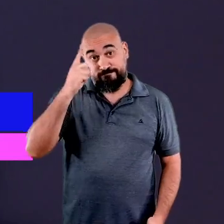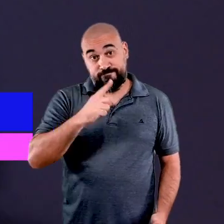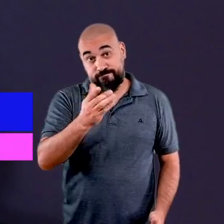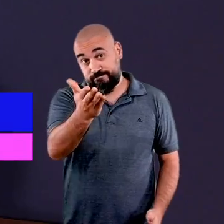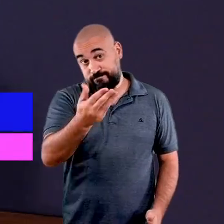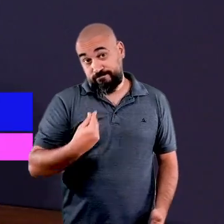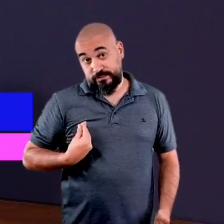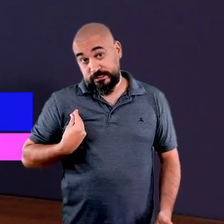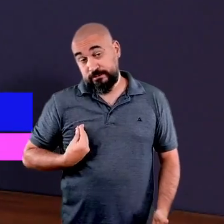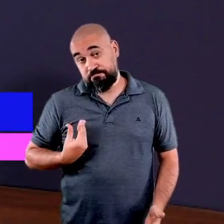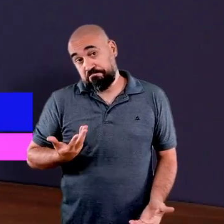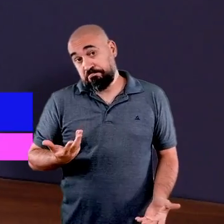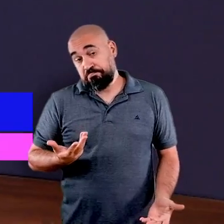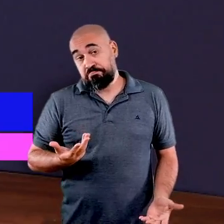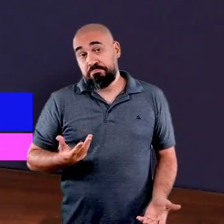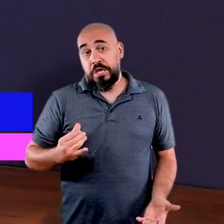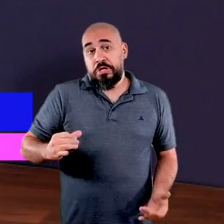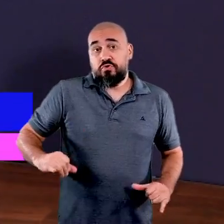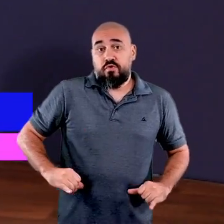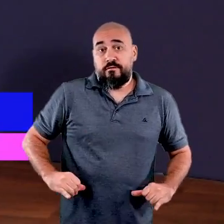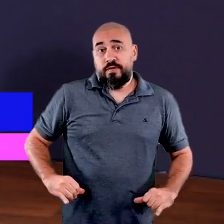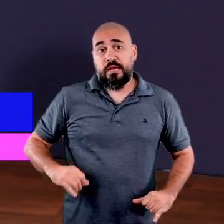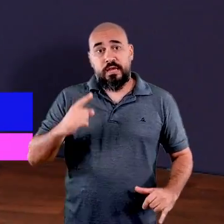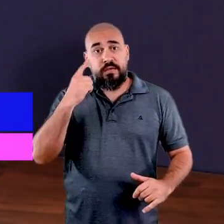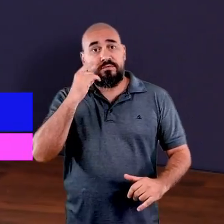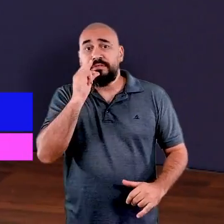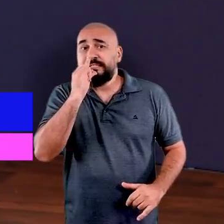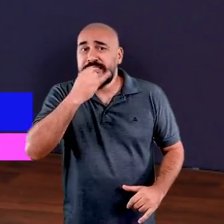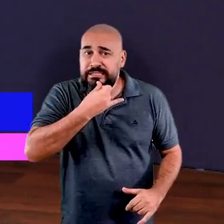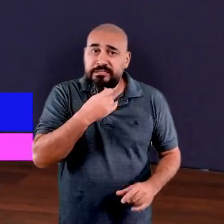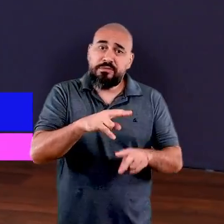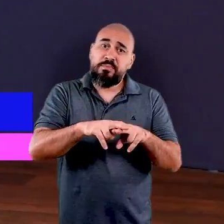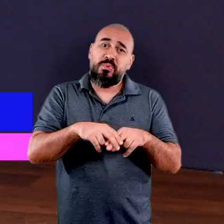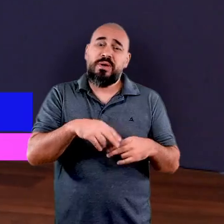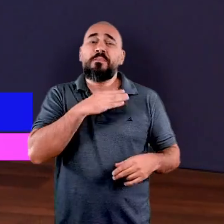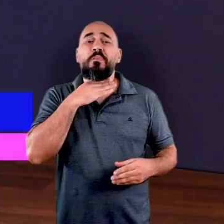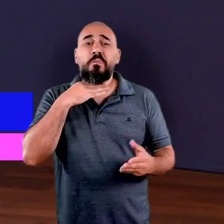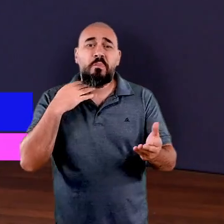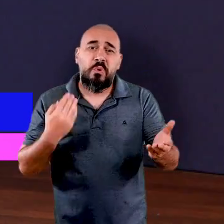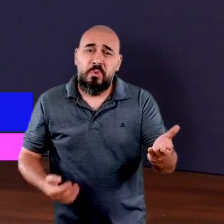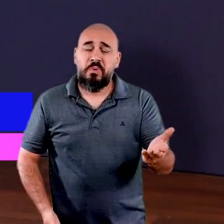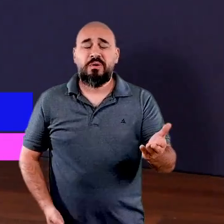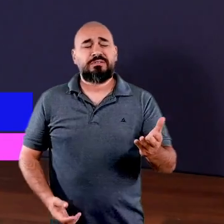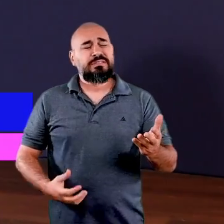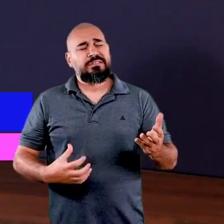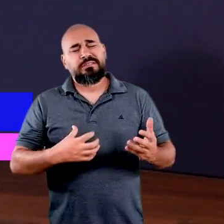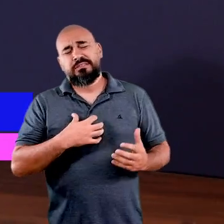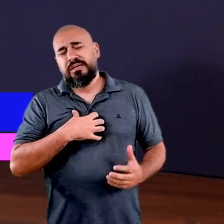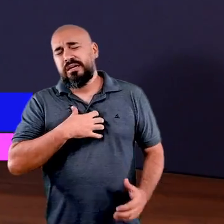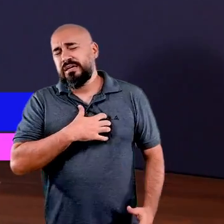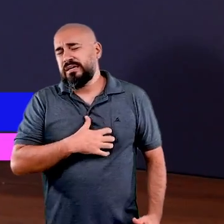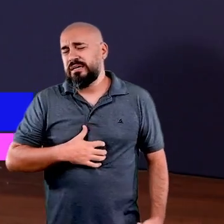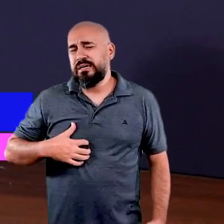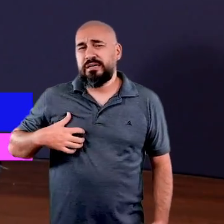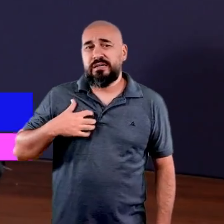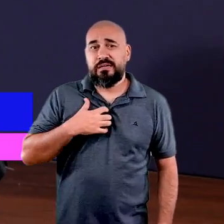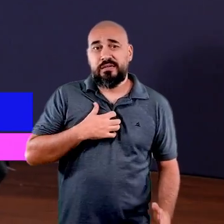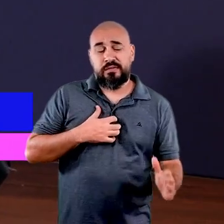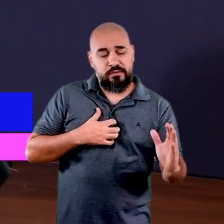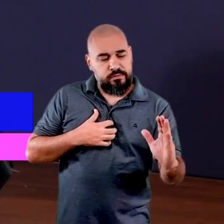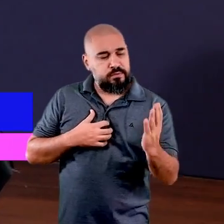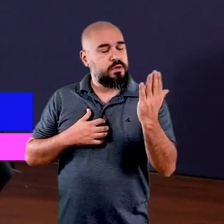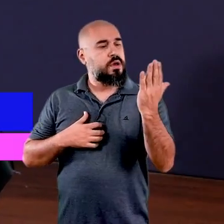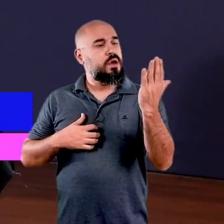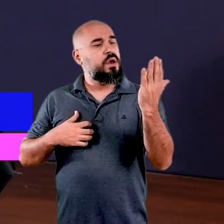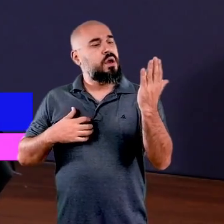nesse momento sofrendo por causa da morte. Mas vimos na palavra de Deus que há esperança.